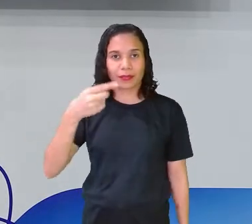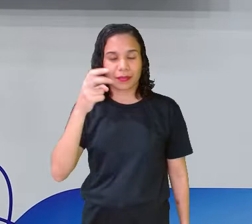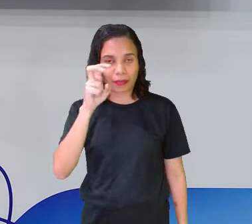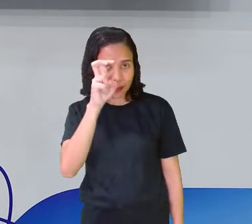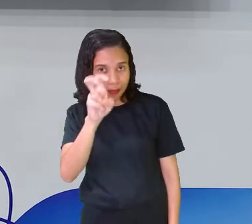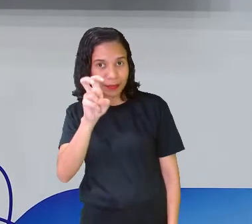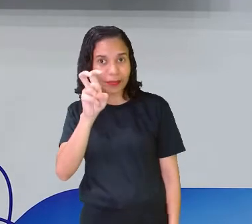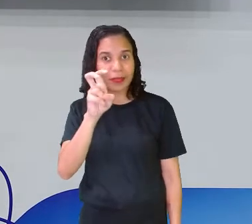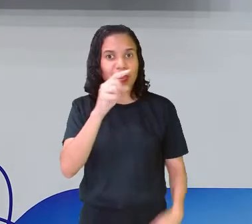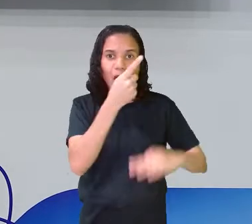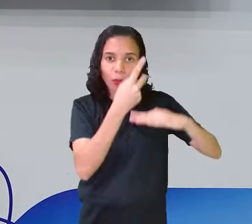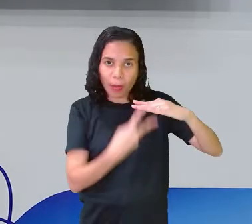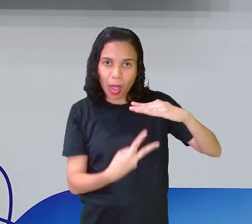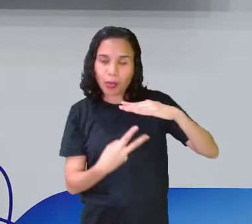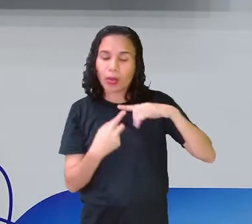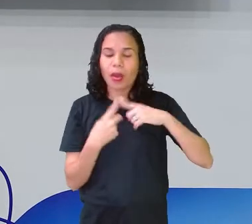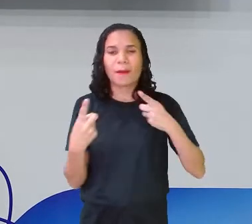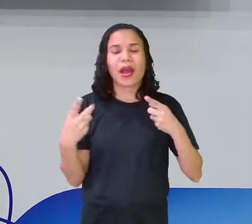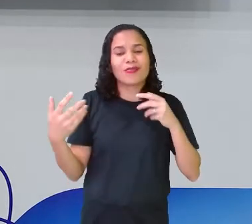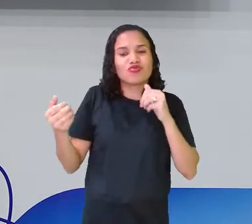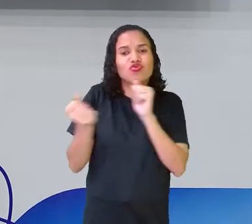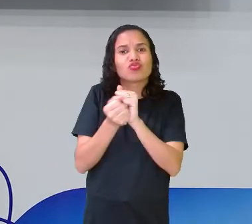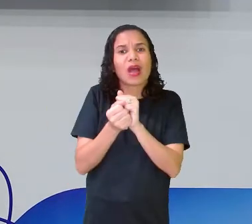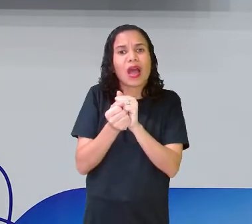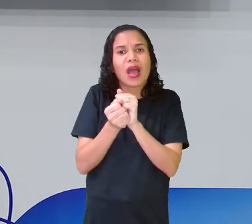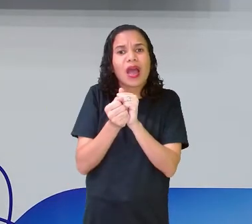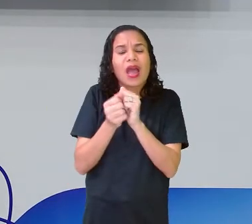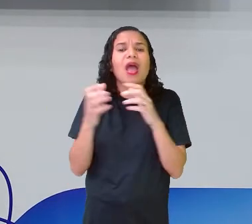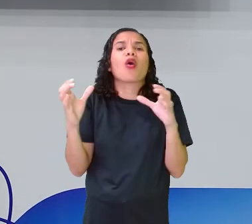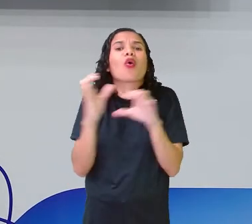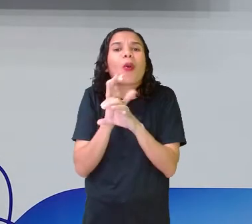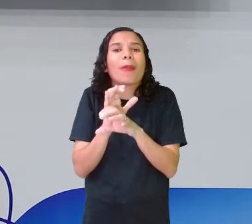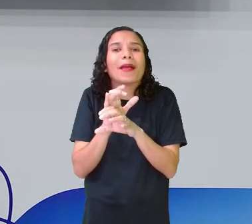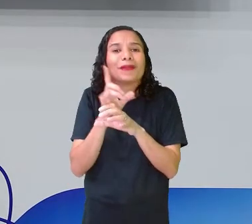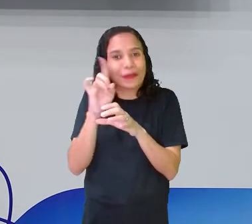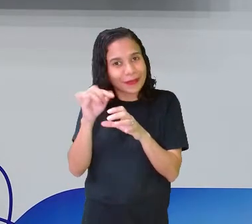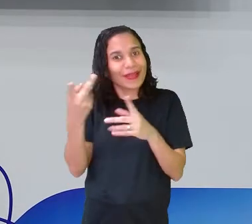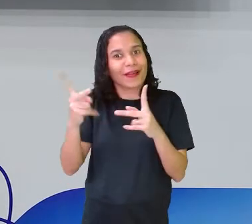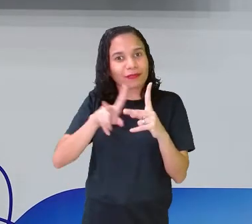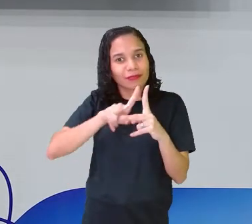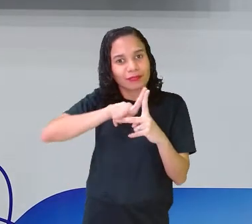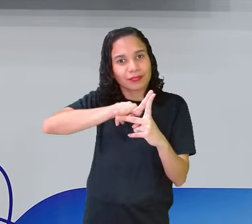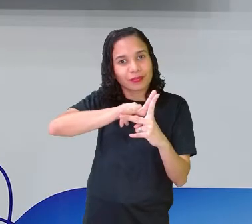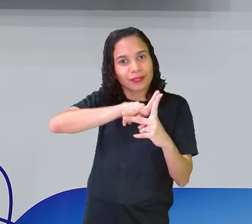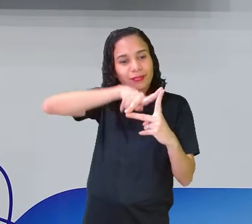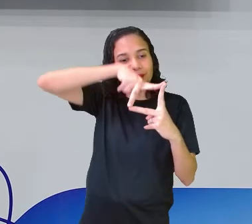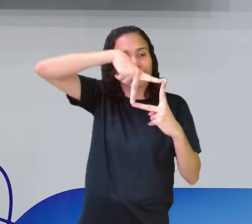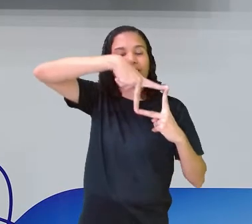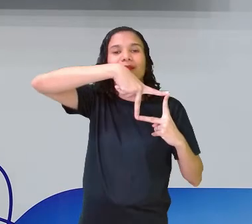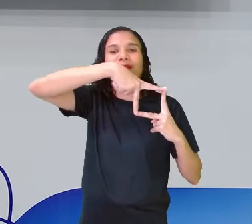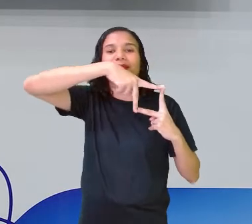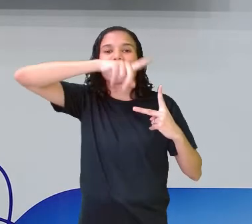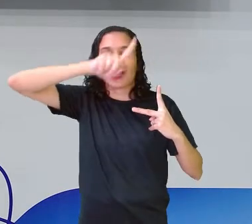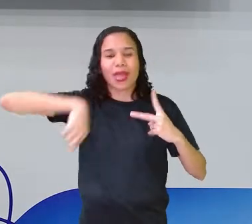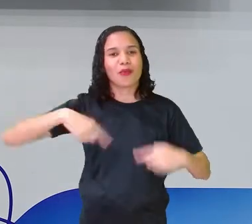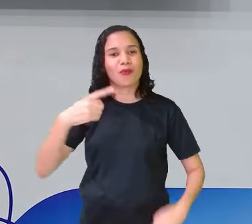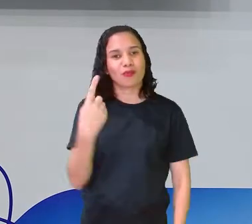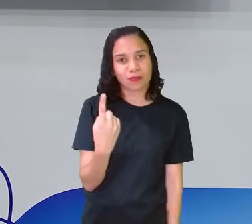0,5. Mas se eu juntar os dois, o quadrado fica inteiro ou não fica? Fica inteiro. Então, é